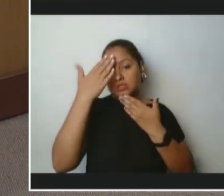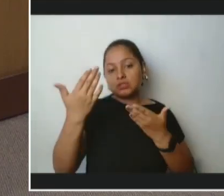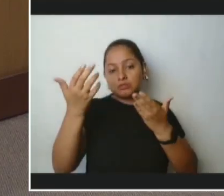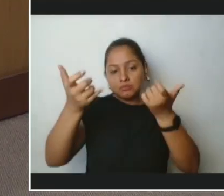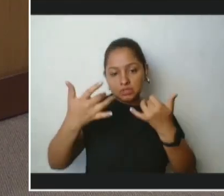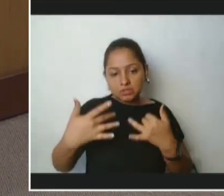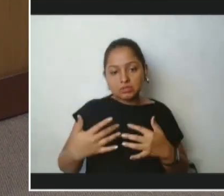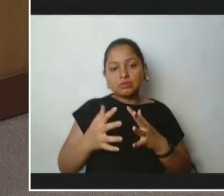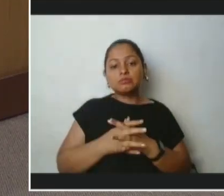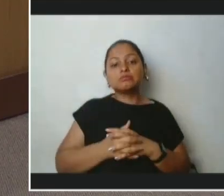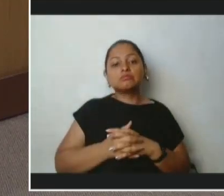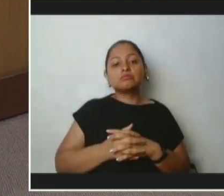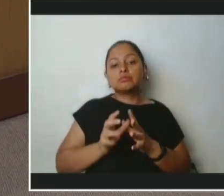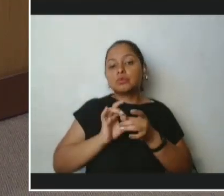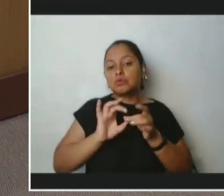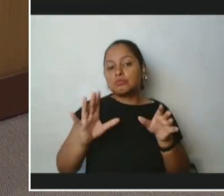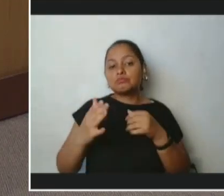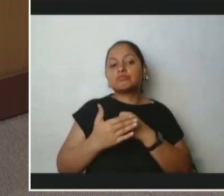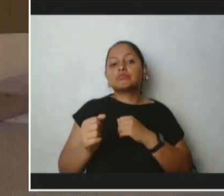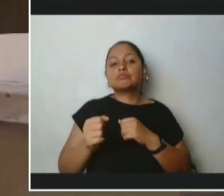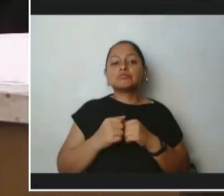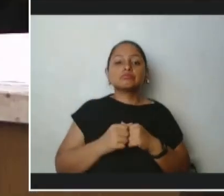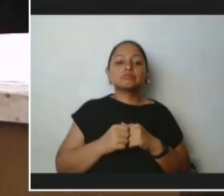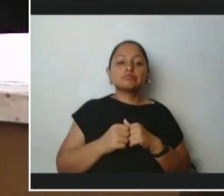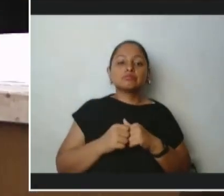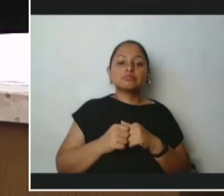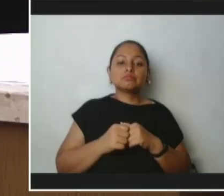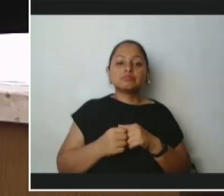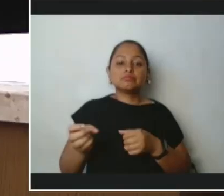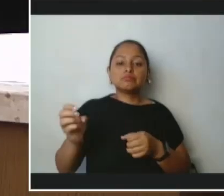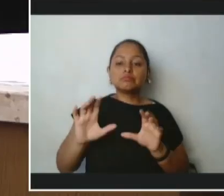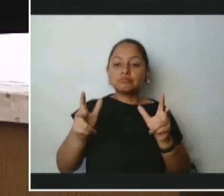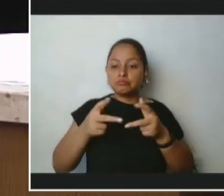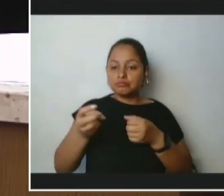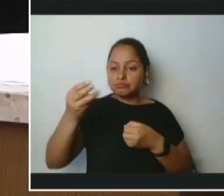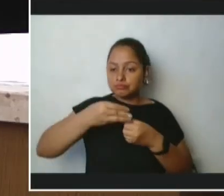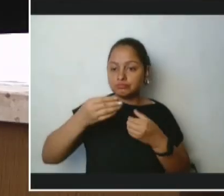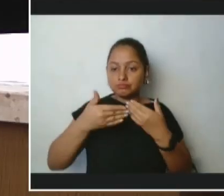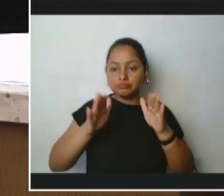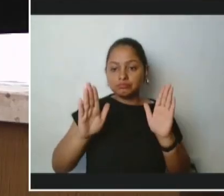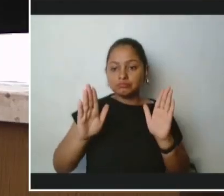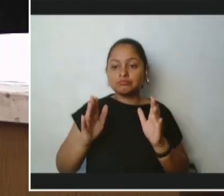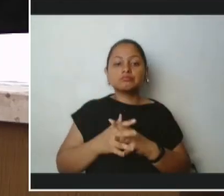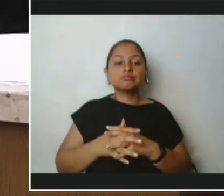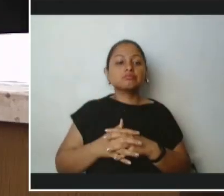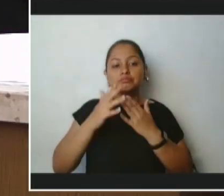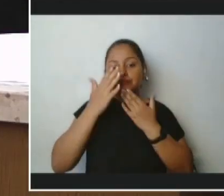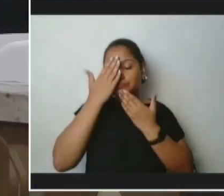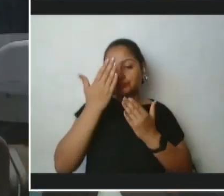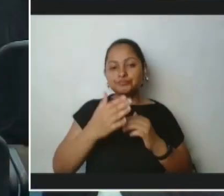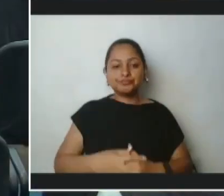Vereadores estará sempre de portas abertas. Muito obrigado. Obrigado, agradecemos.